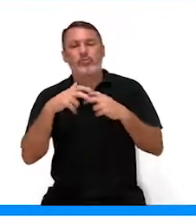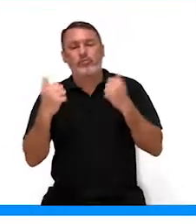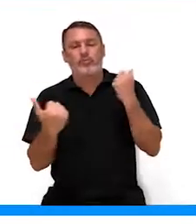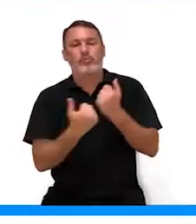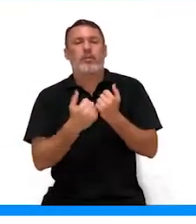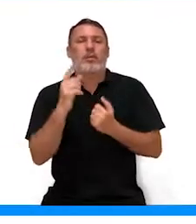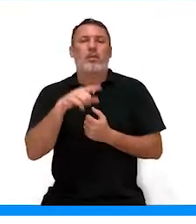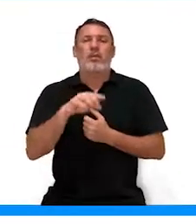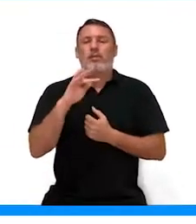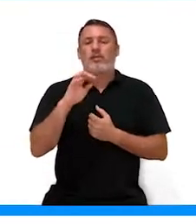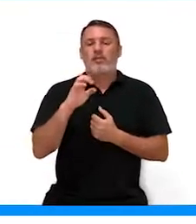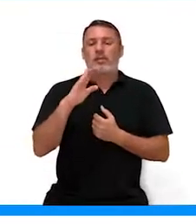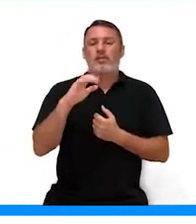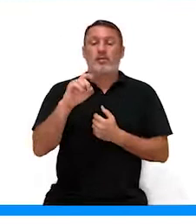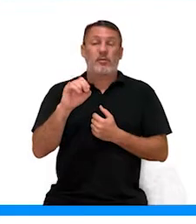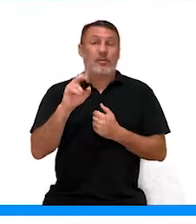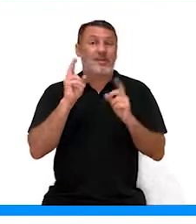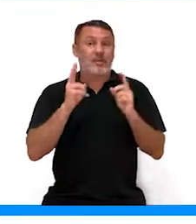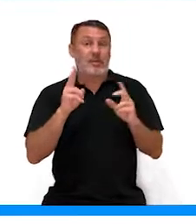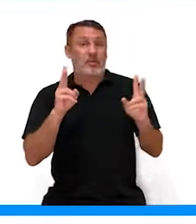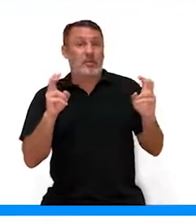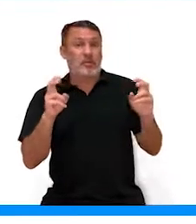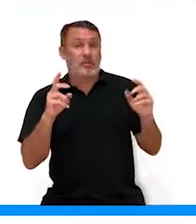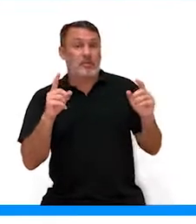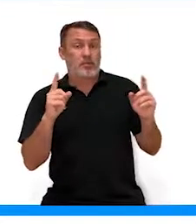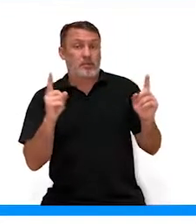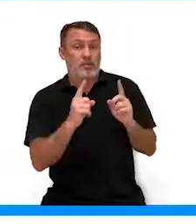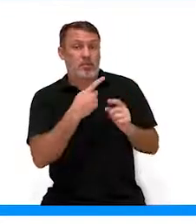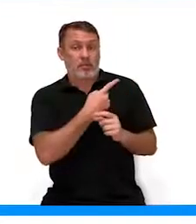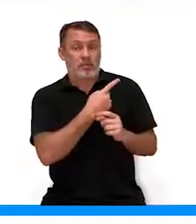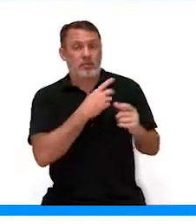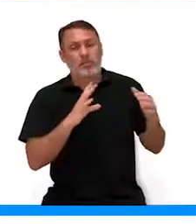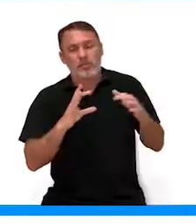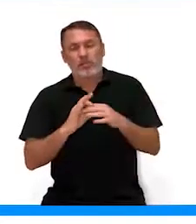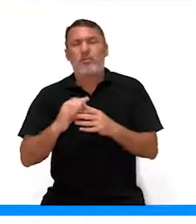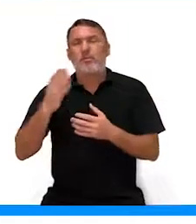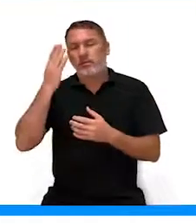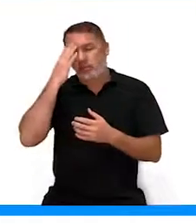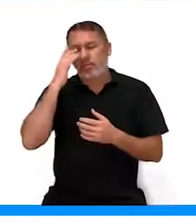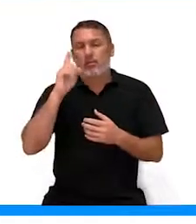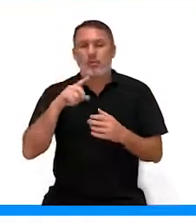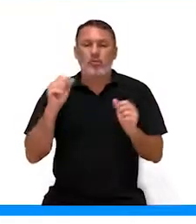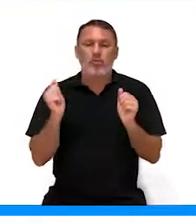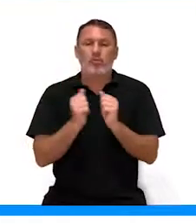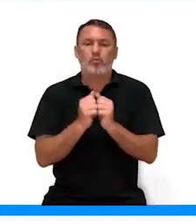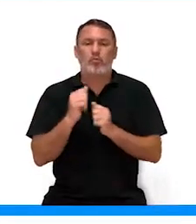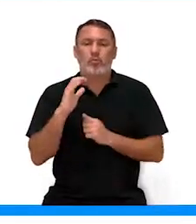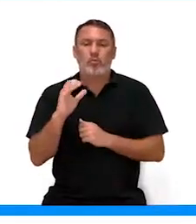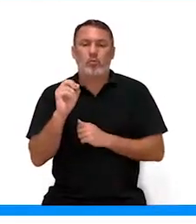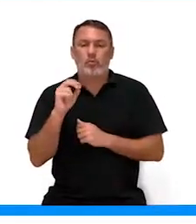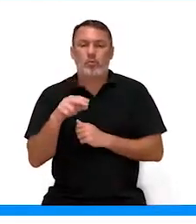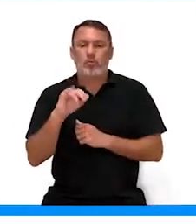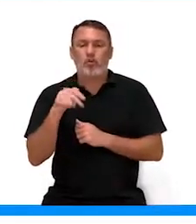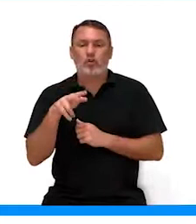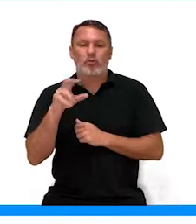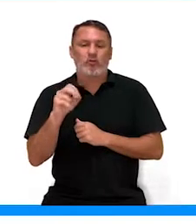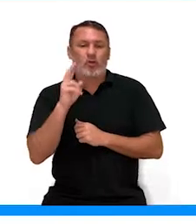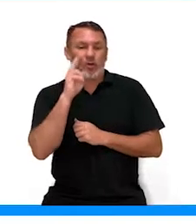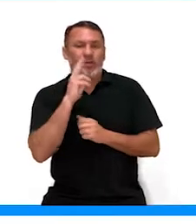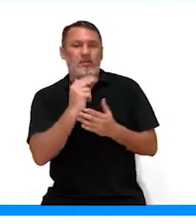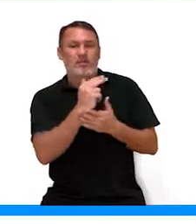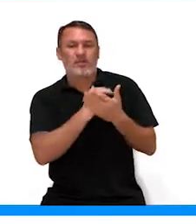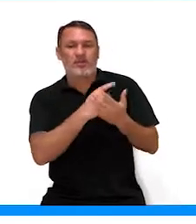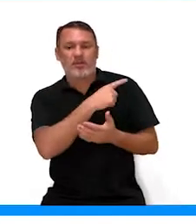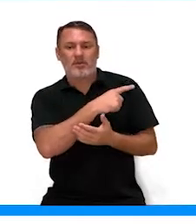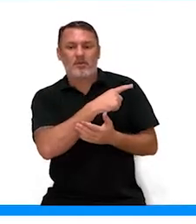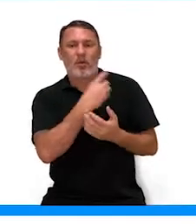de um tecido conjuntivo. Por isso, toda vez que a gente tiver um tecido epitelial, ele vai estar associado a um tecido conjuntivo,